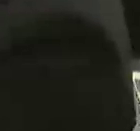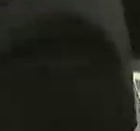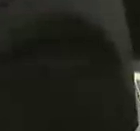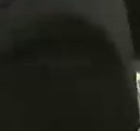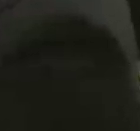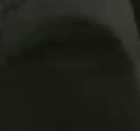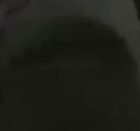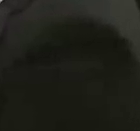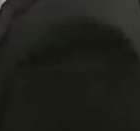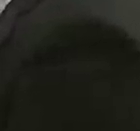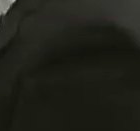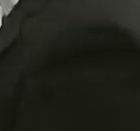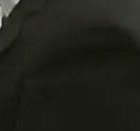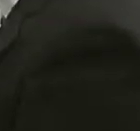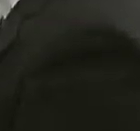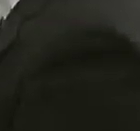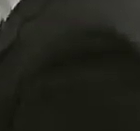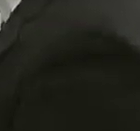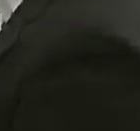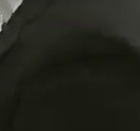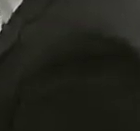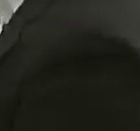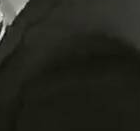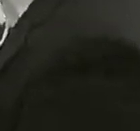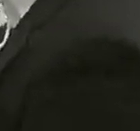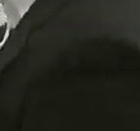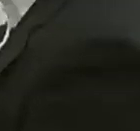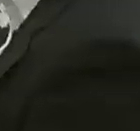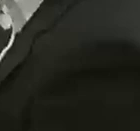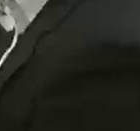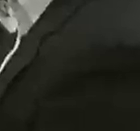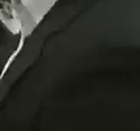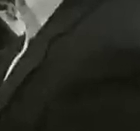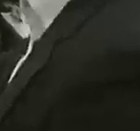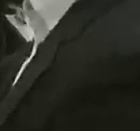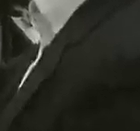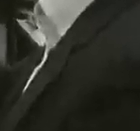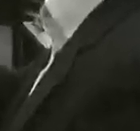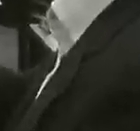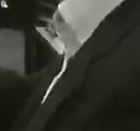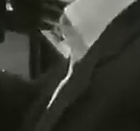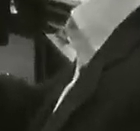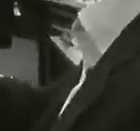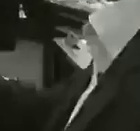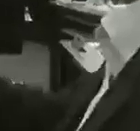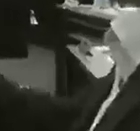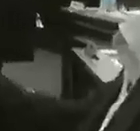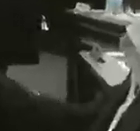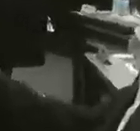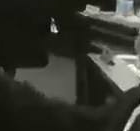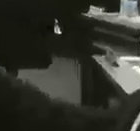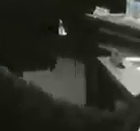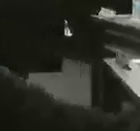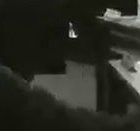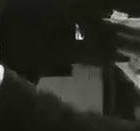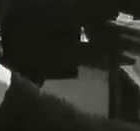que o vereador é o elo de ligação da população com a administração municipal. Eu tenho me sentido muito contente, assim, ultimamente, porque às vezes eu estou na rua, ou